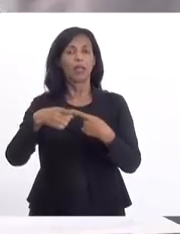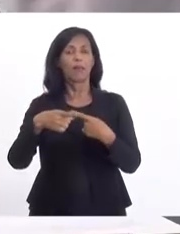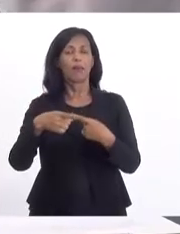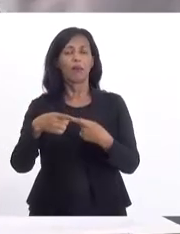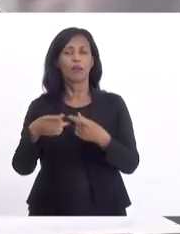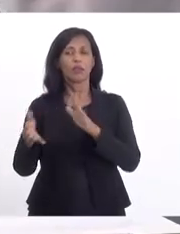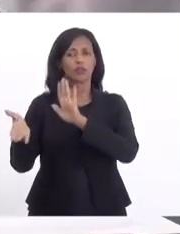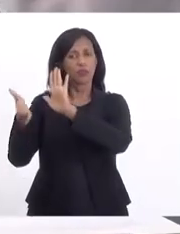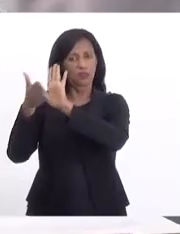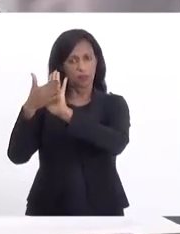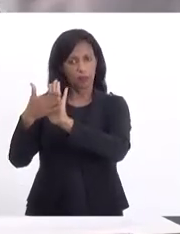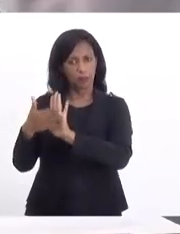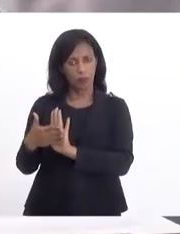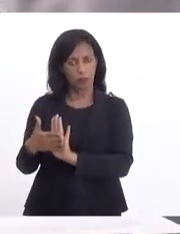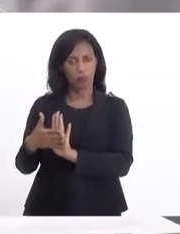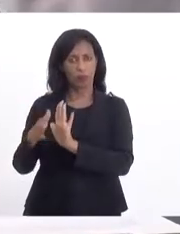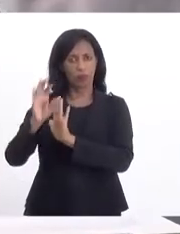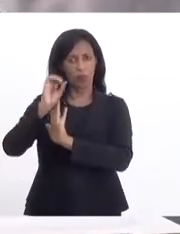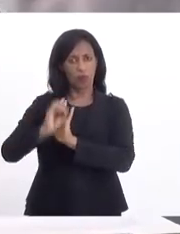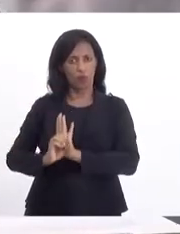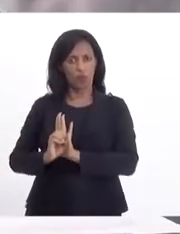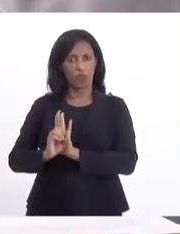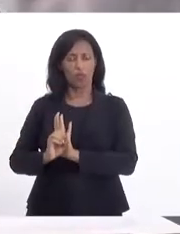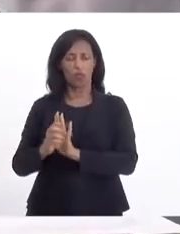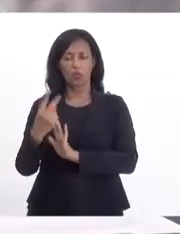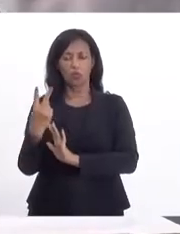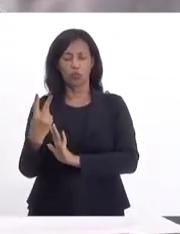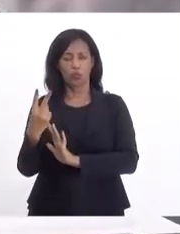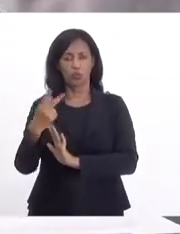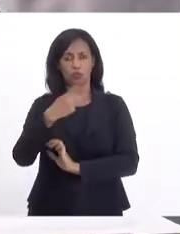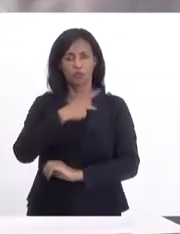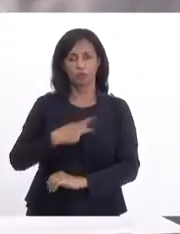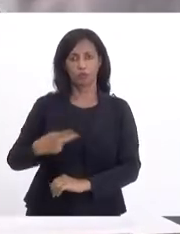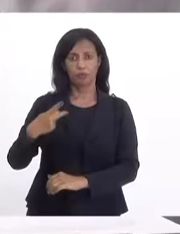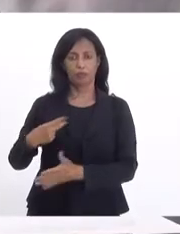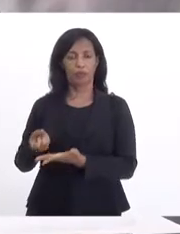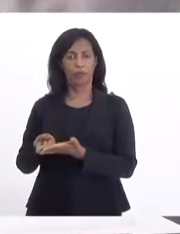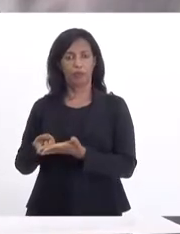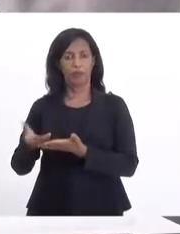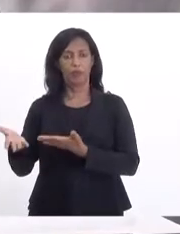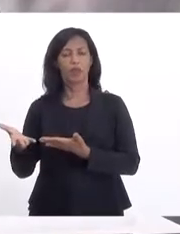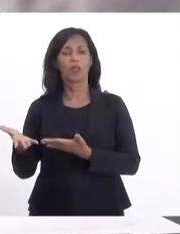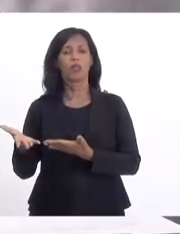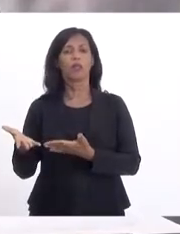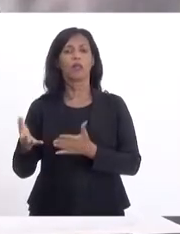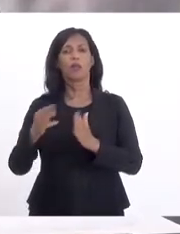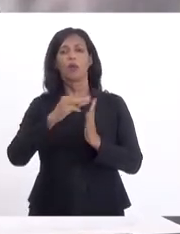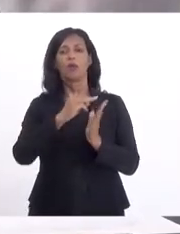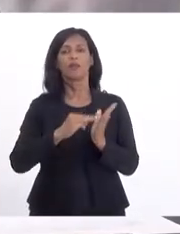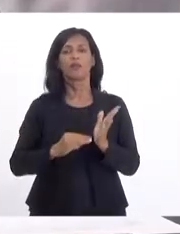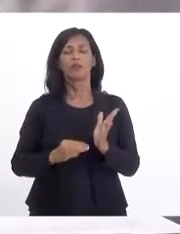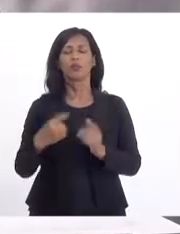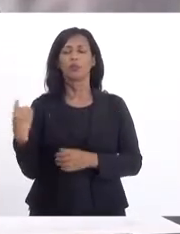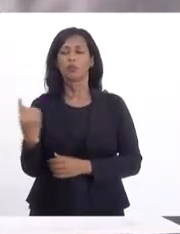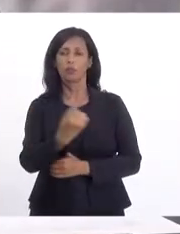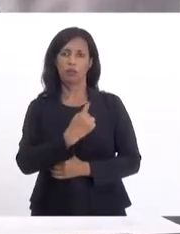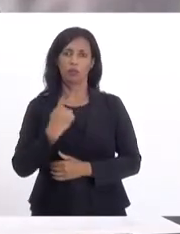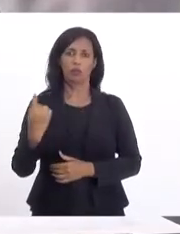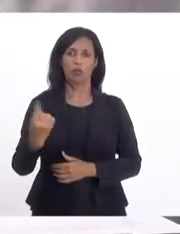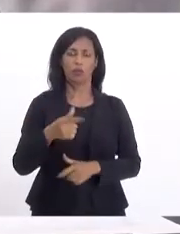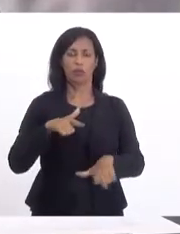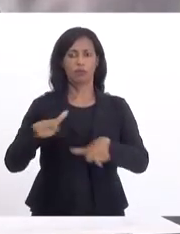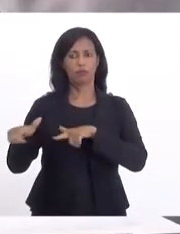ofício, se tiver tudo bem, a gente faz o ofício para os dois presidentes e encaminha qual vai ser a metodologia nossa